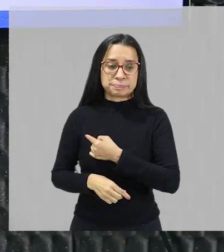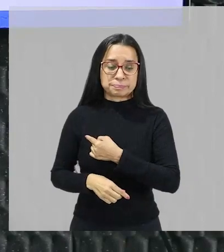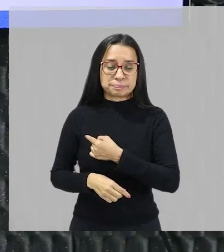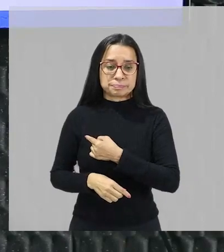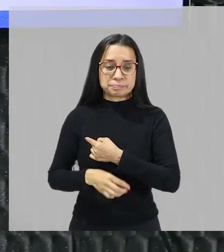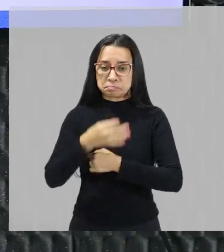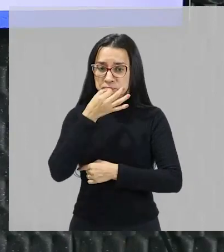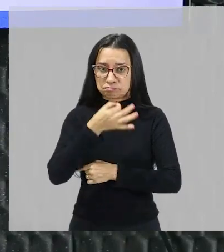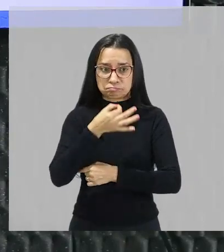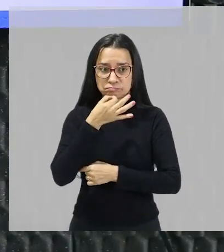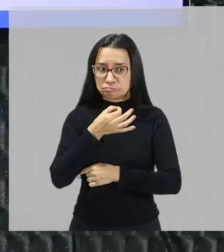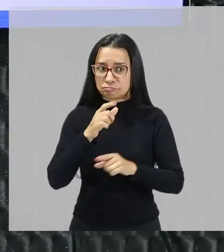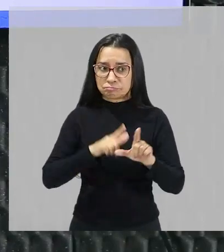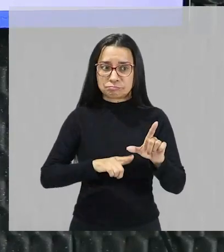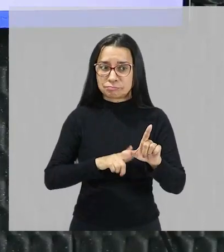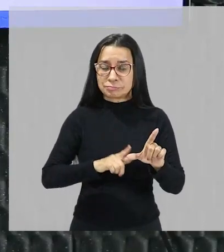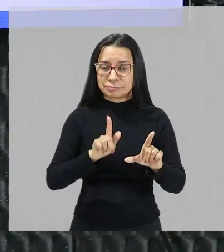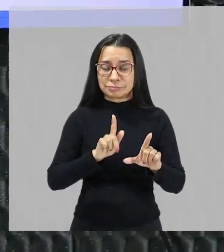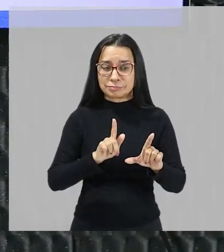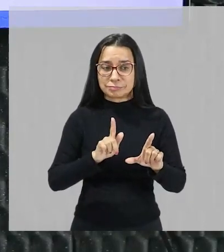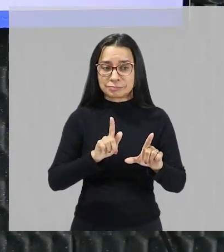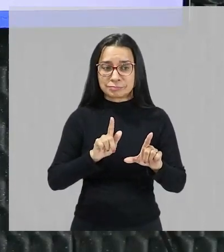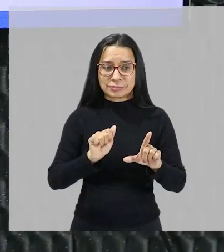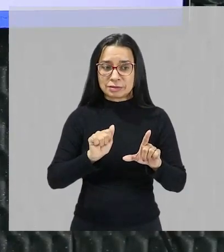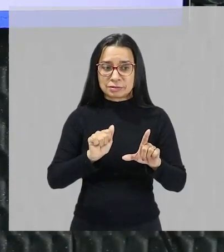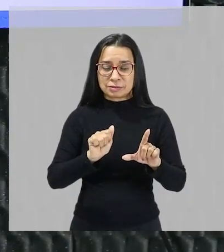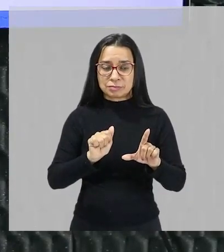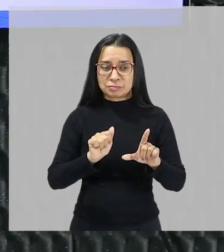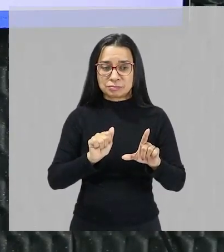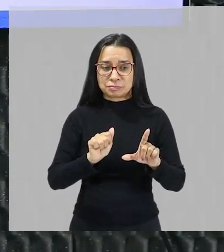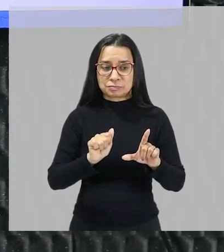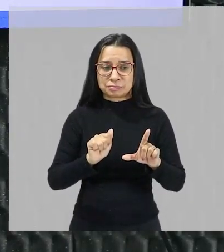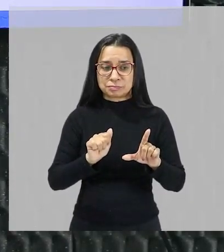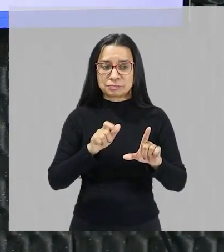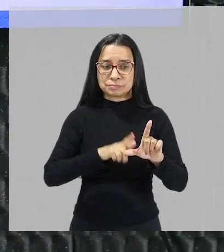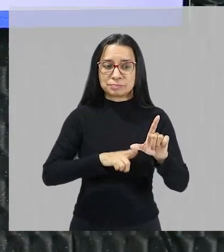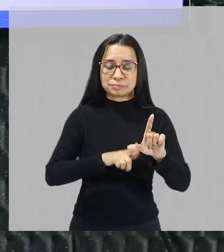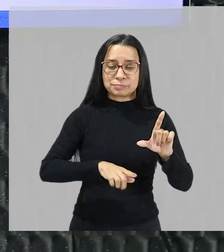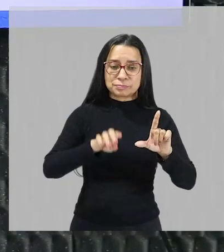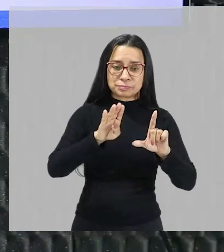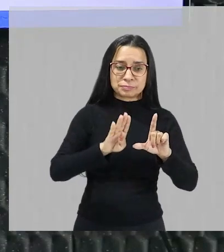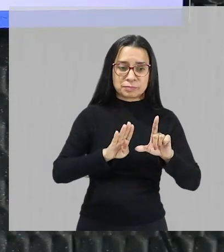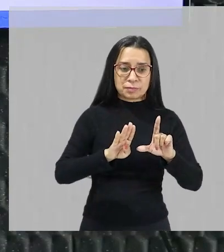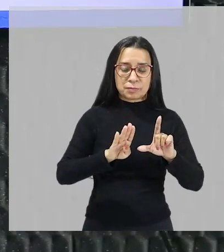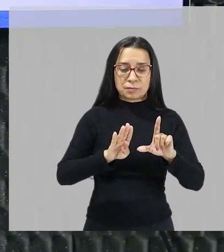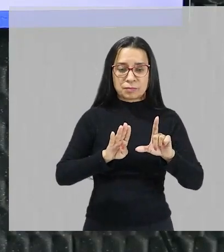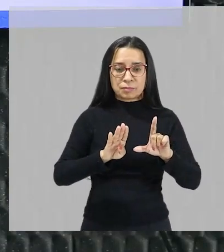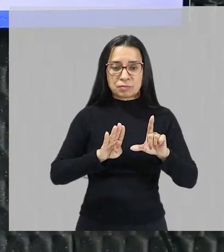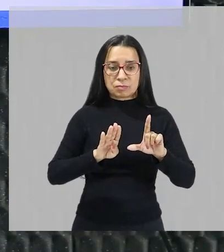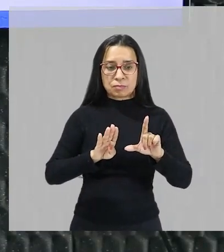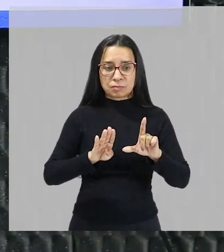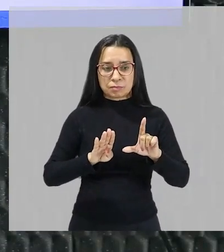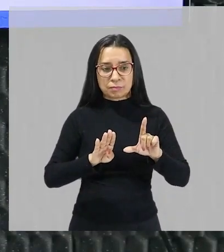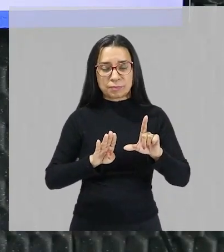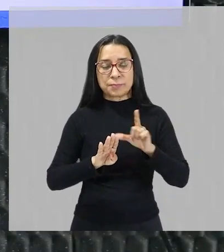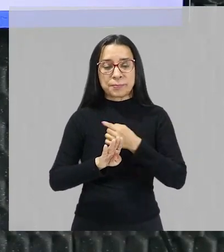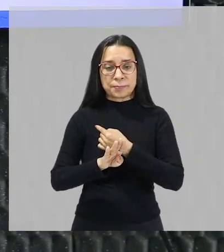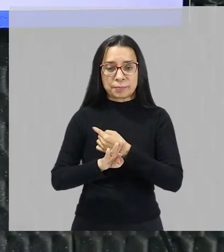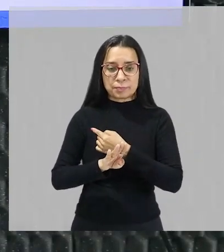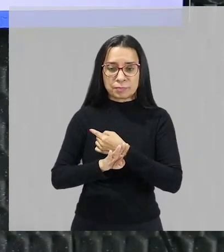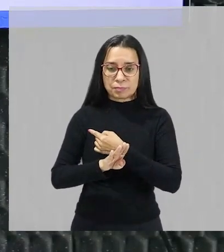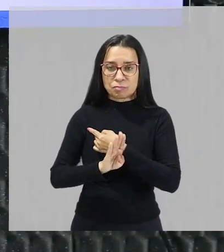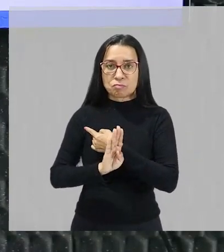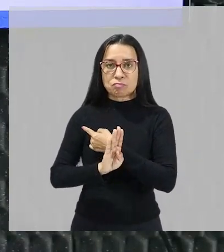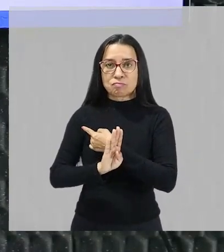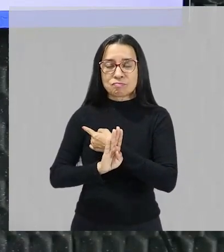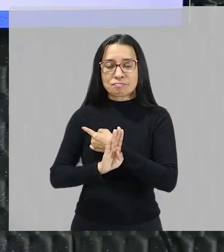que não é essa não. Vamos para frente. Letra B, a inexpressividade das manifestações... Não, peraí. Inexpressividade das